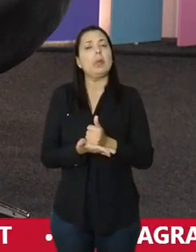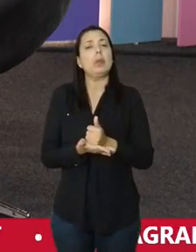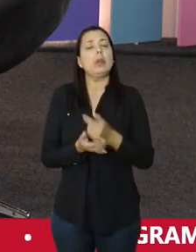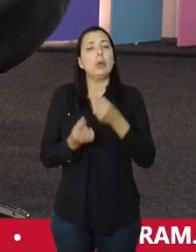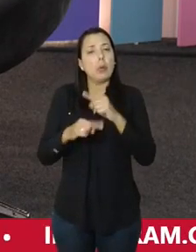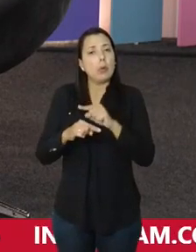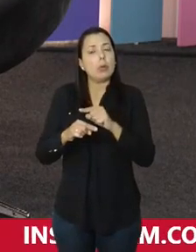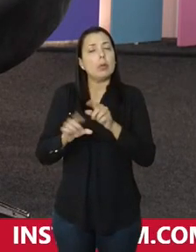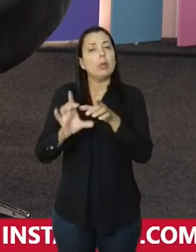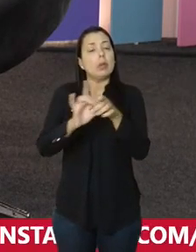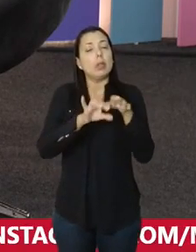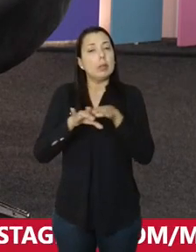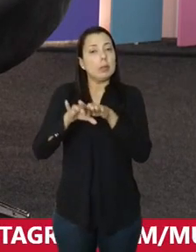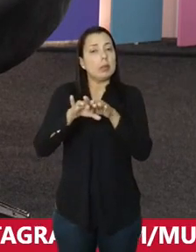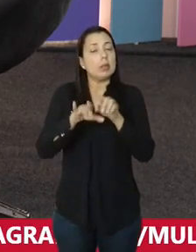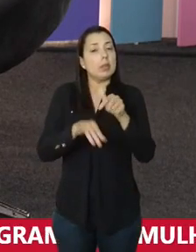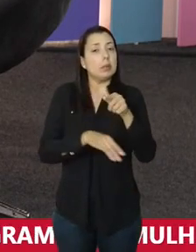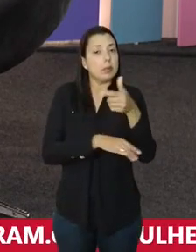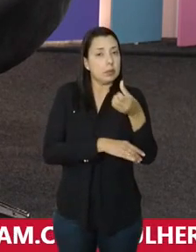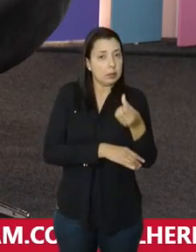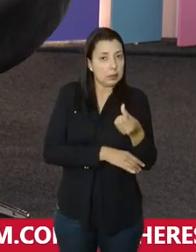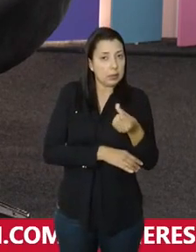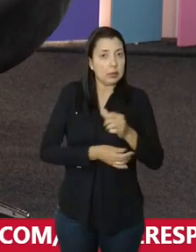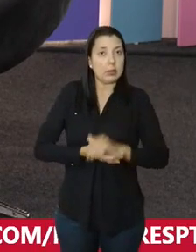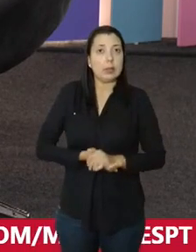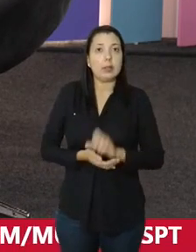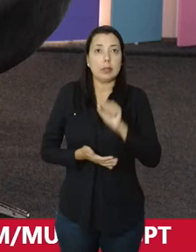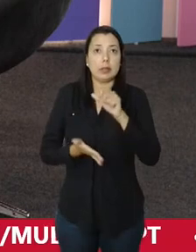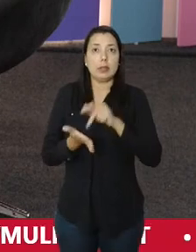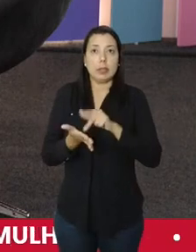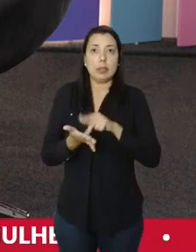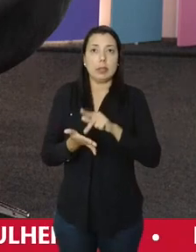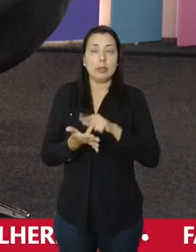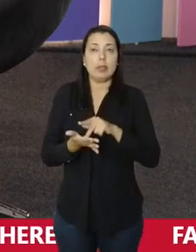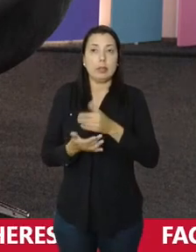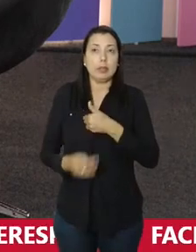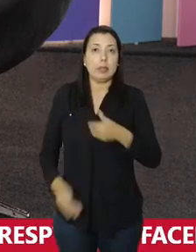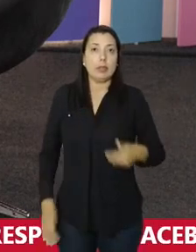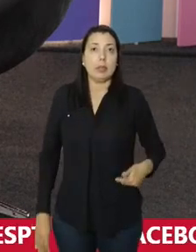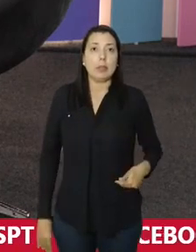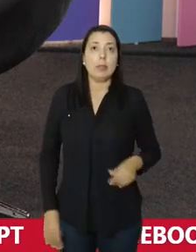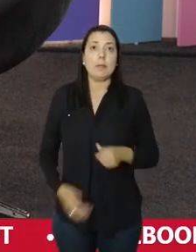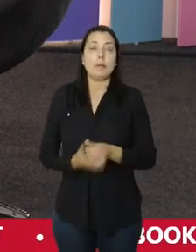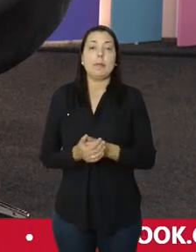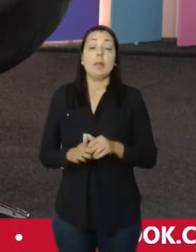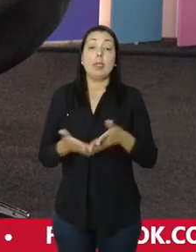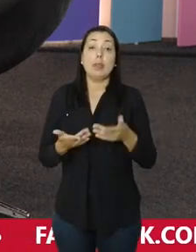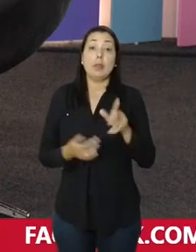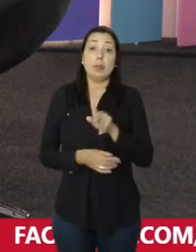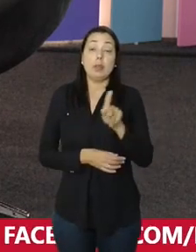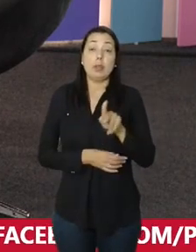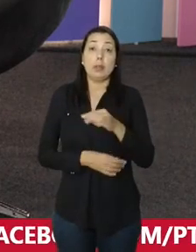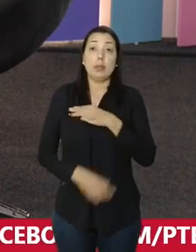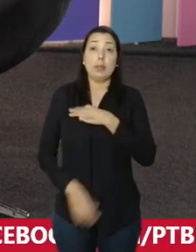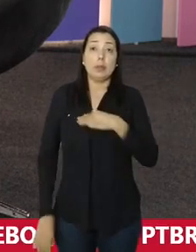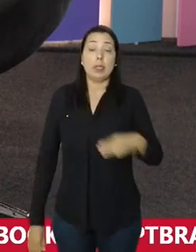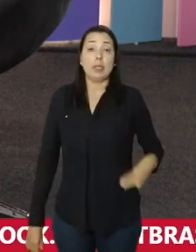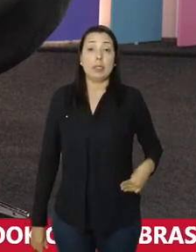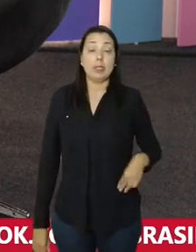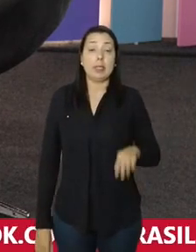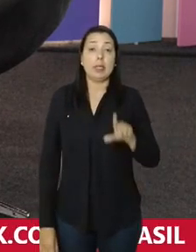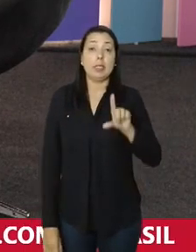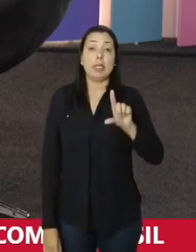a democracia em 2016. Verdade, governadora. Professora, ministra